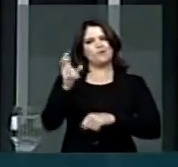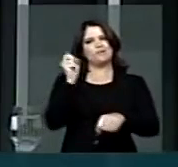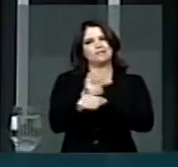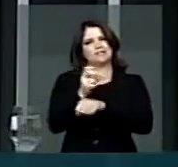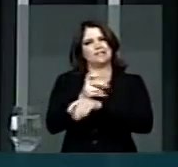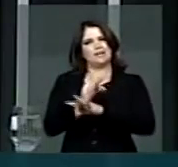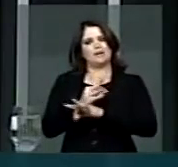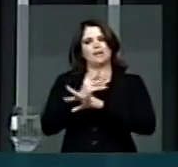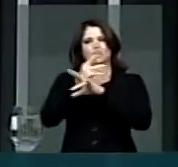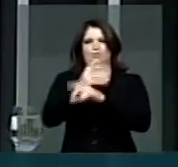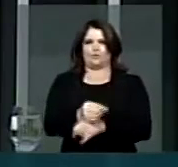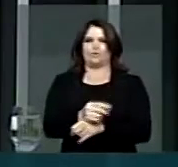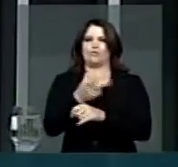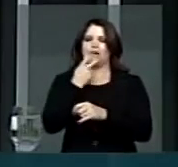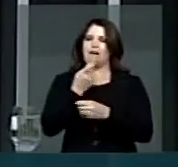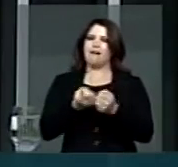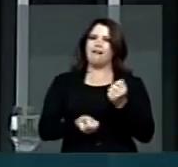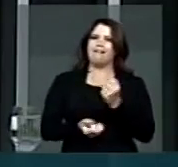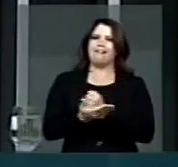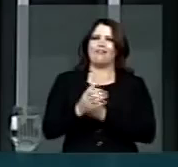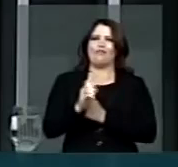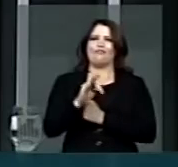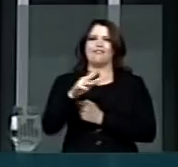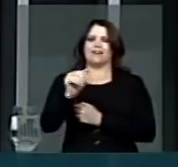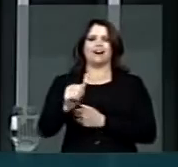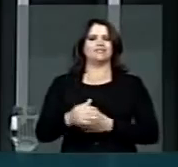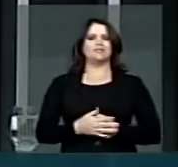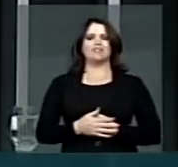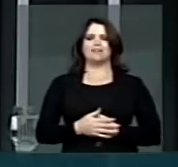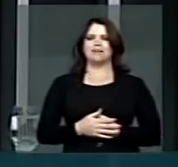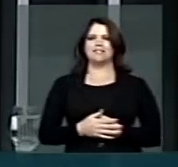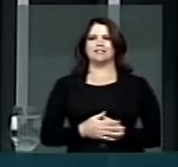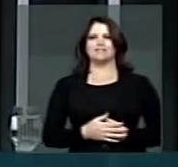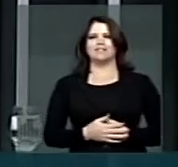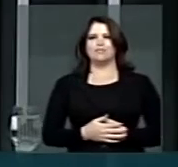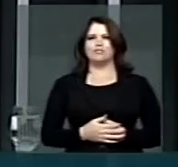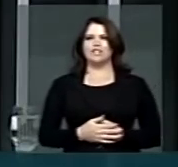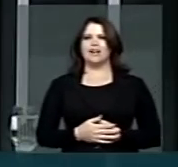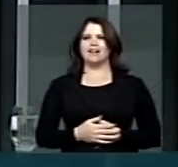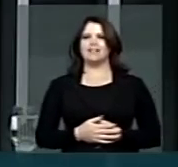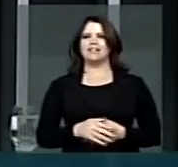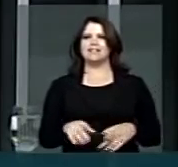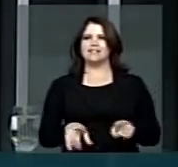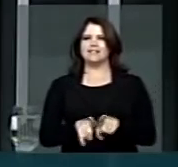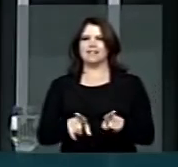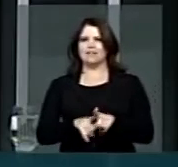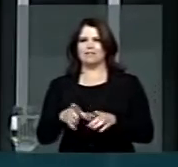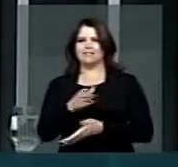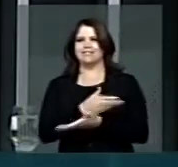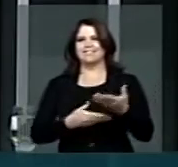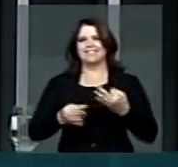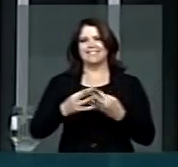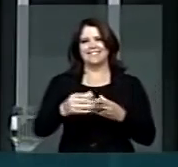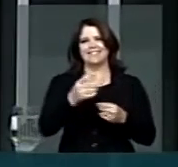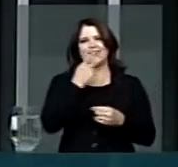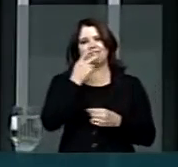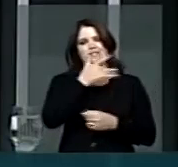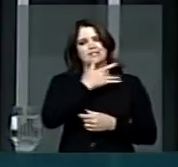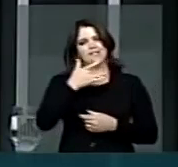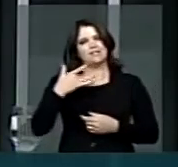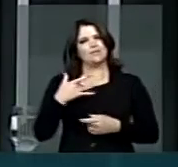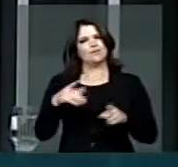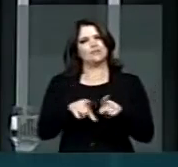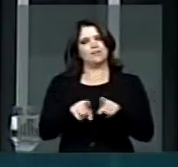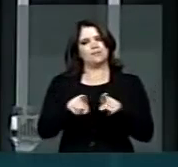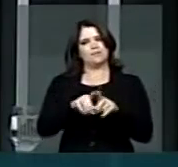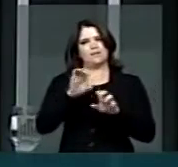pleno, a oferta de serviços e os equipamentos públicos de qualidade, tanto para a saúde como